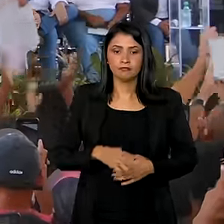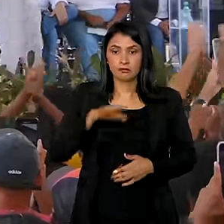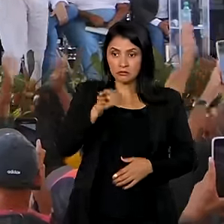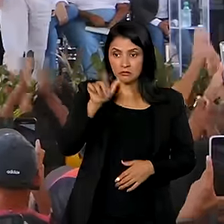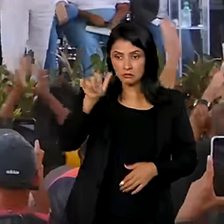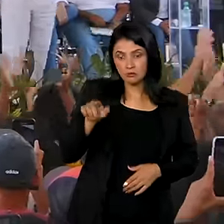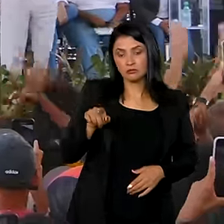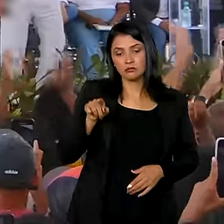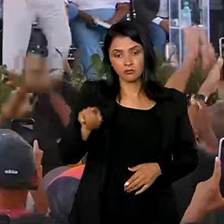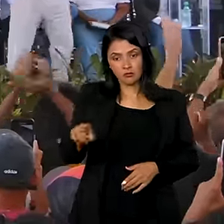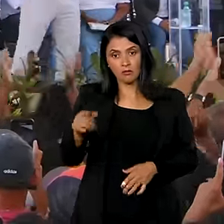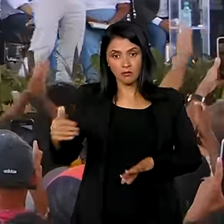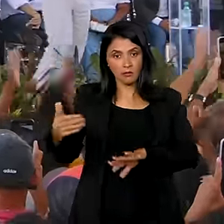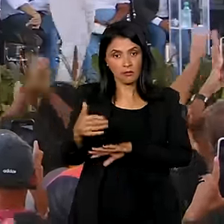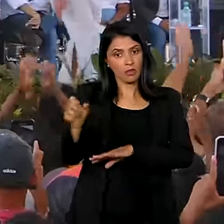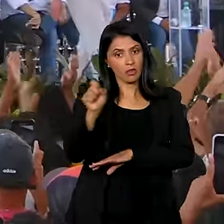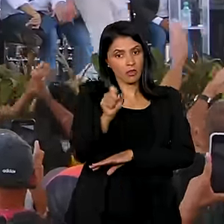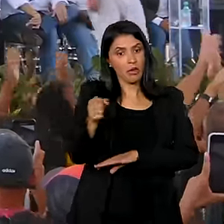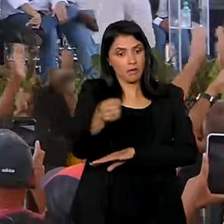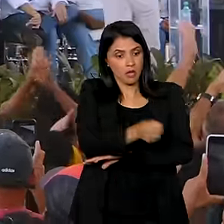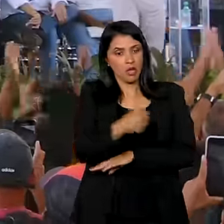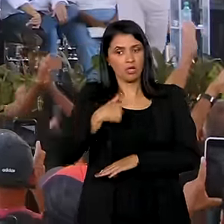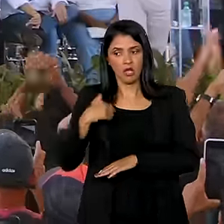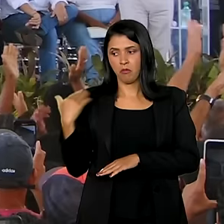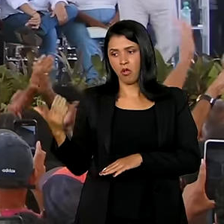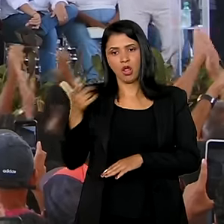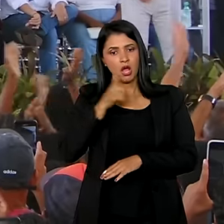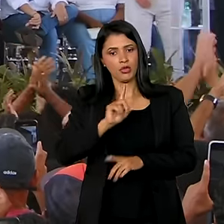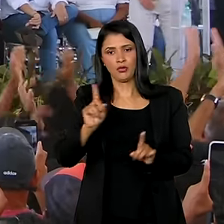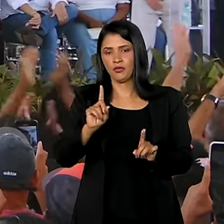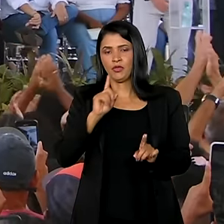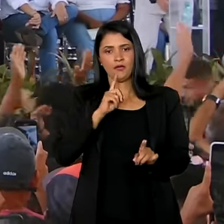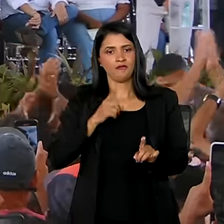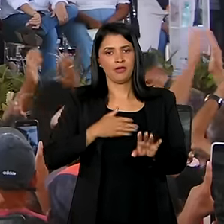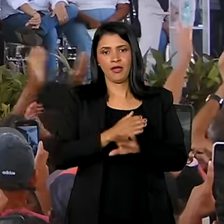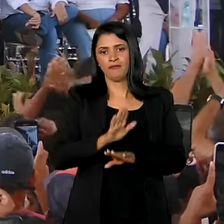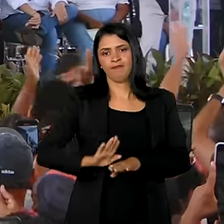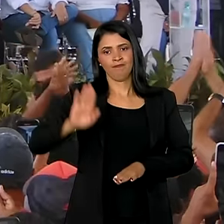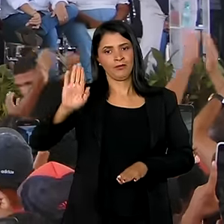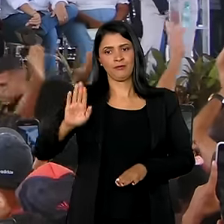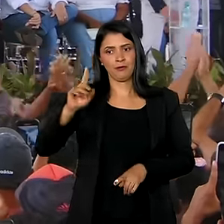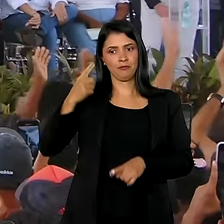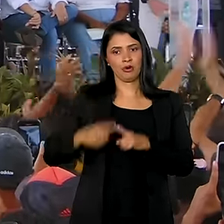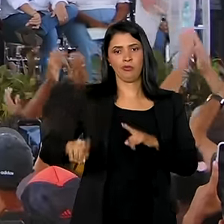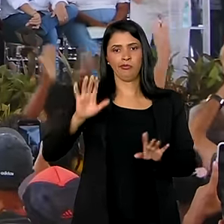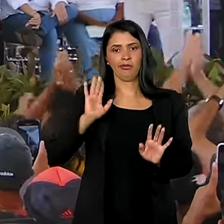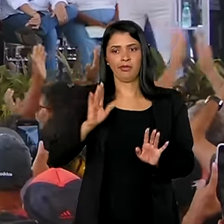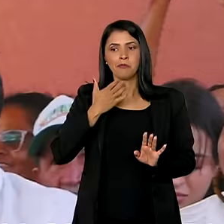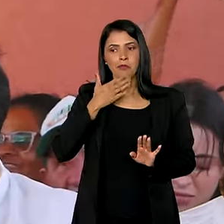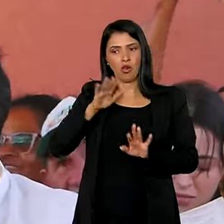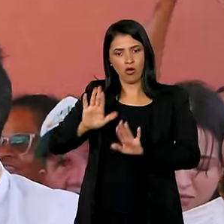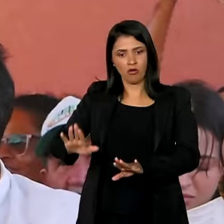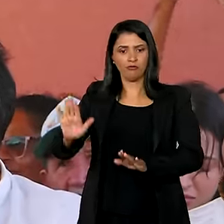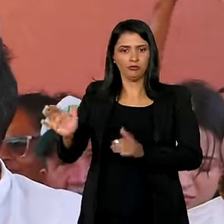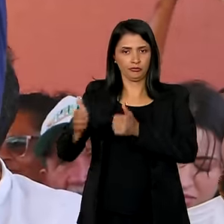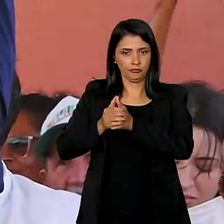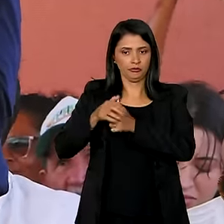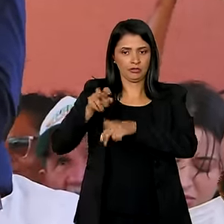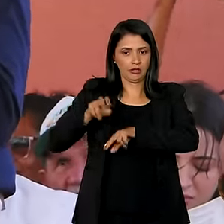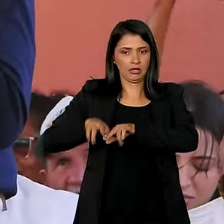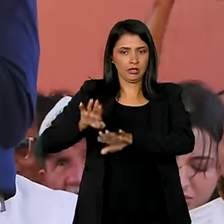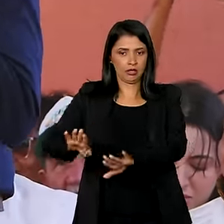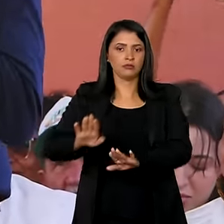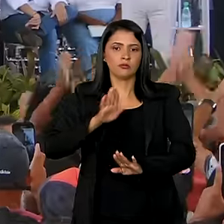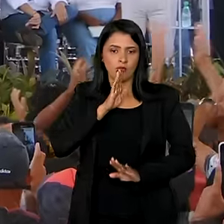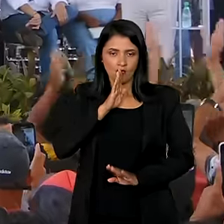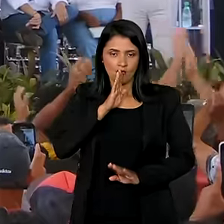Se você aparecer do meu lado, não vou deixar nem você ser candidato. Então, é melhor você ficar sentadinho aí,